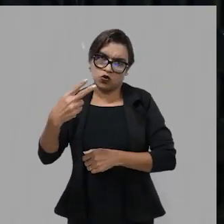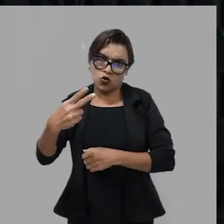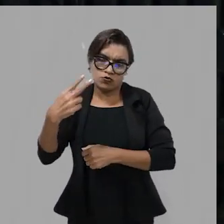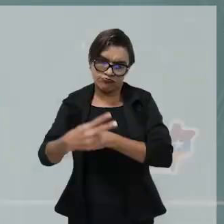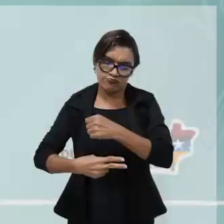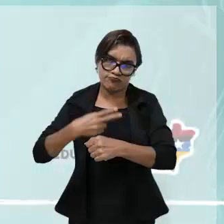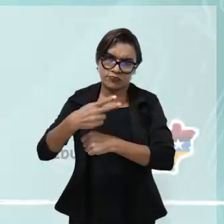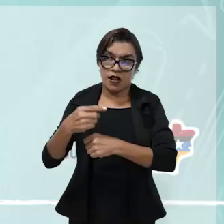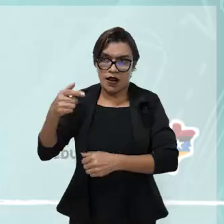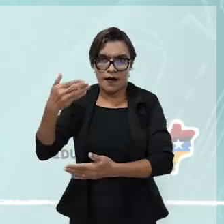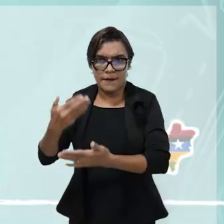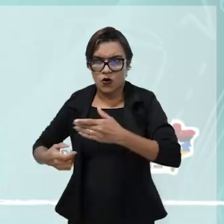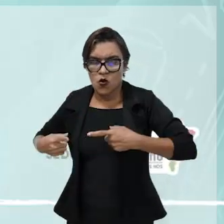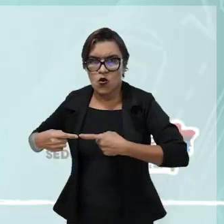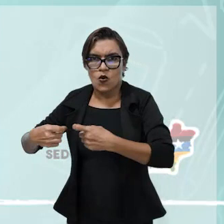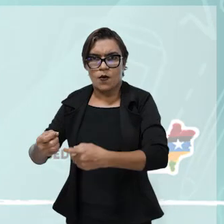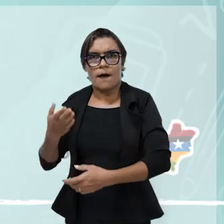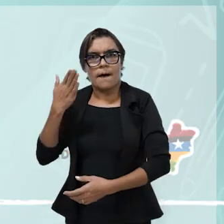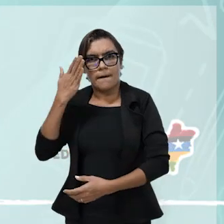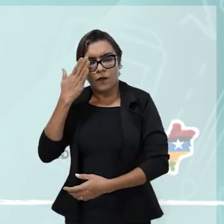acabou perdendo o olho direito.